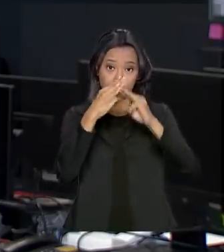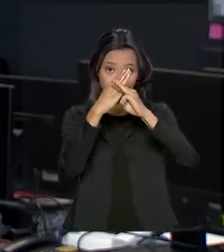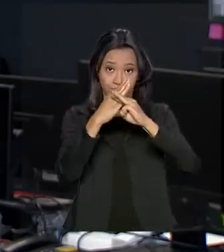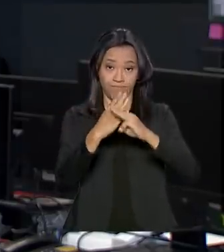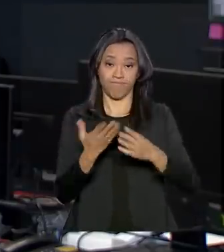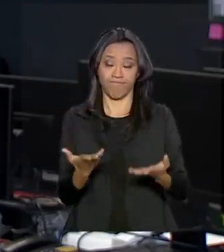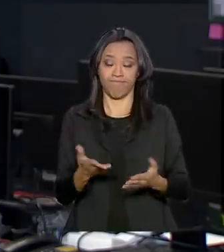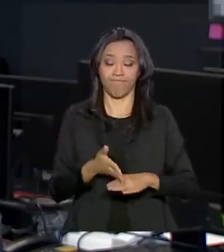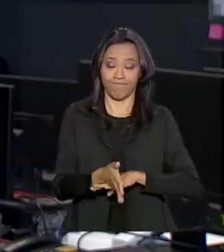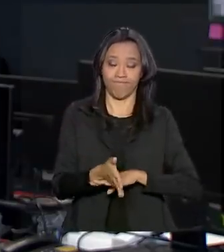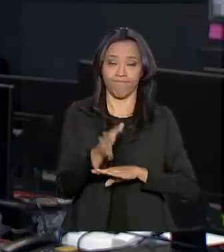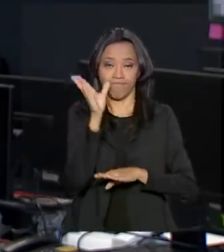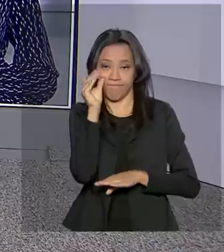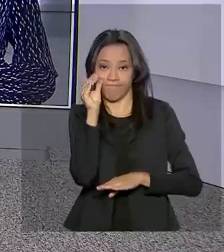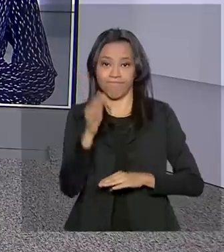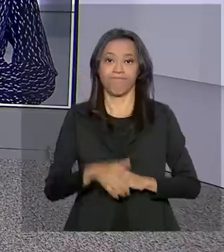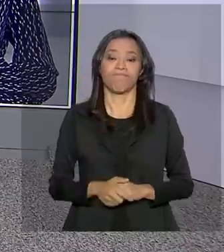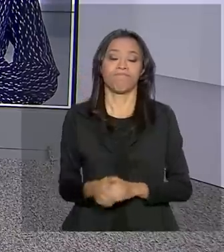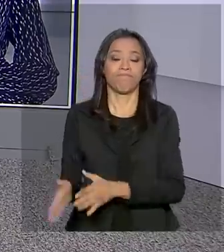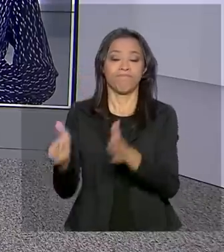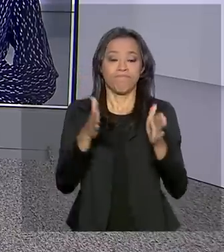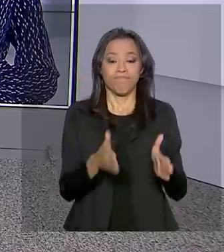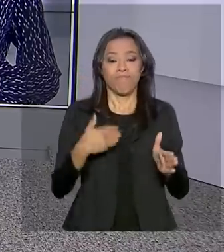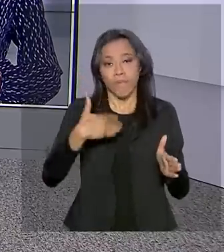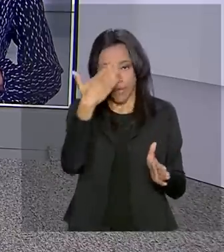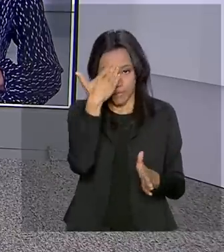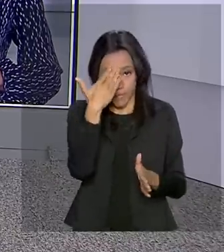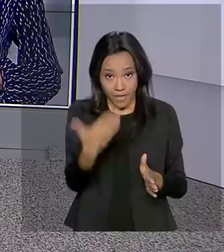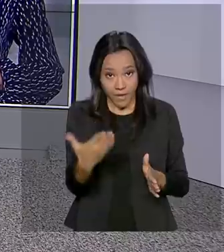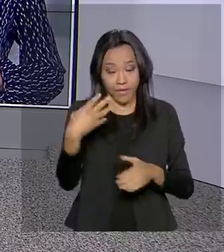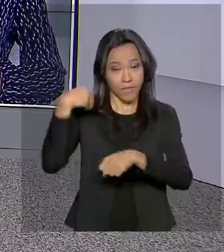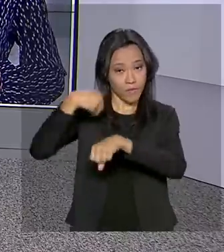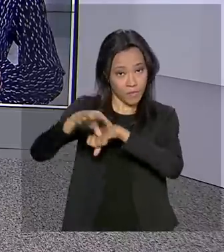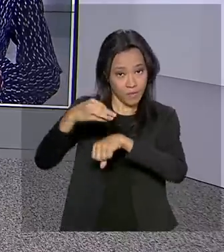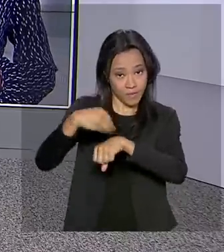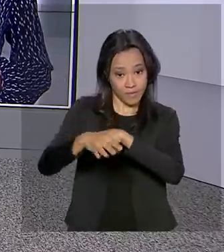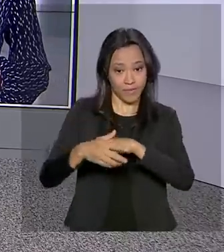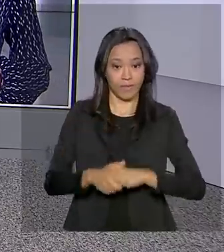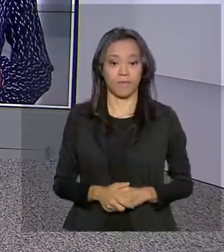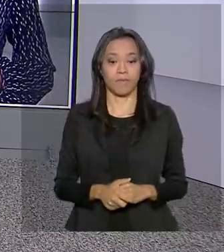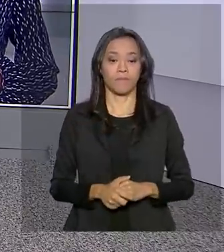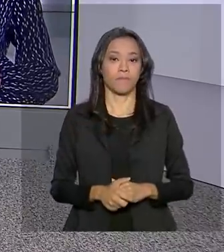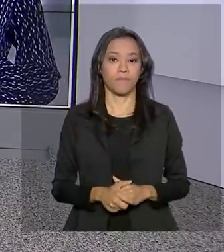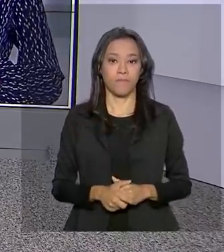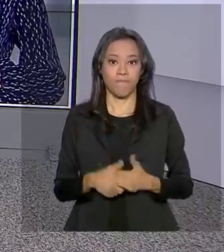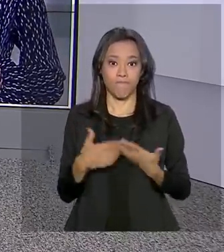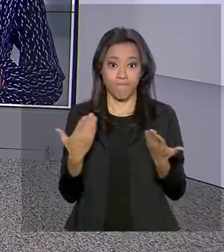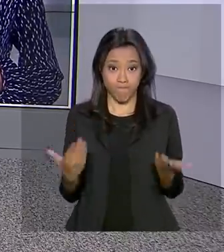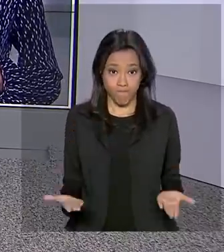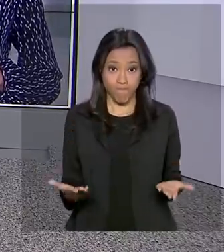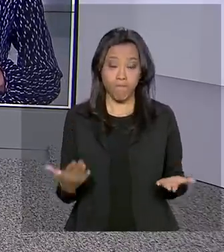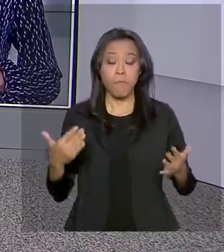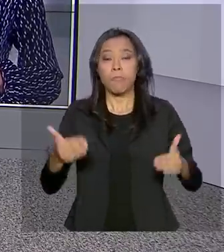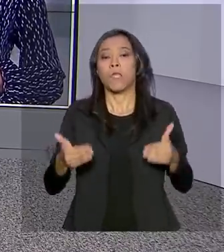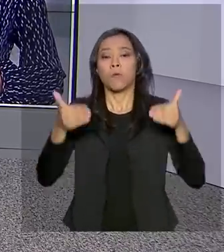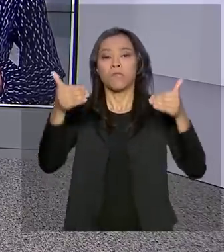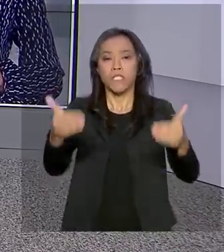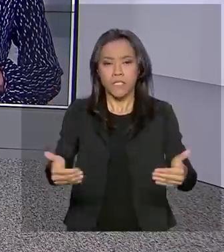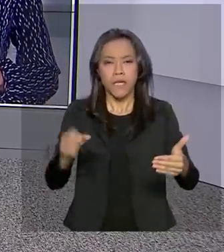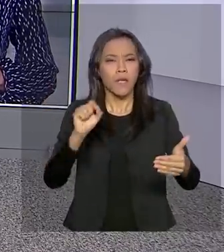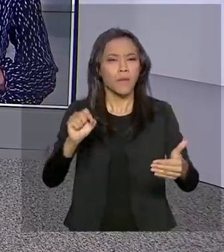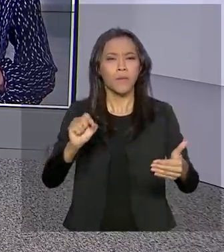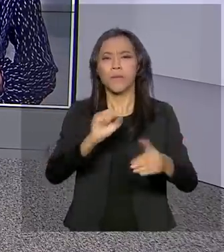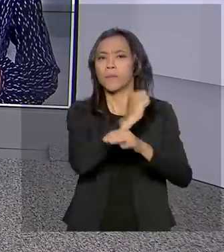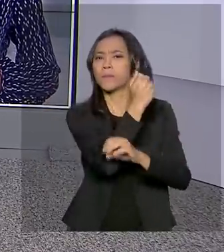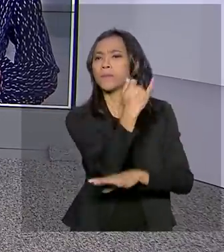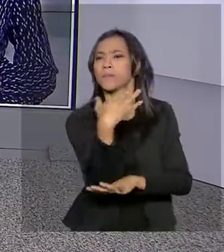www.caixa.com.br mara obrigada ricardo pelas suas informações e olha o ministério do meio ambiente